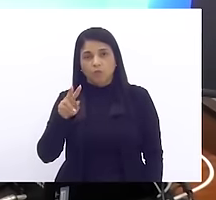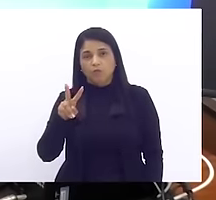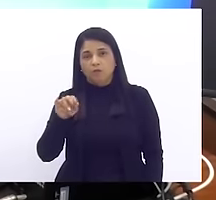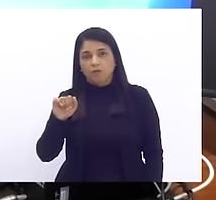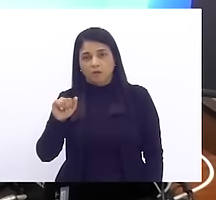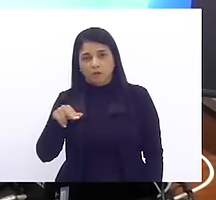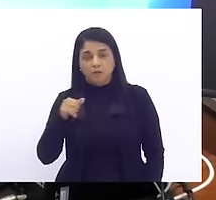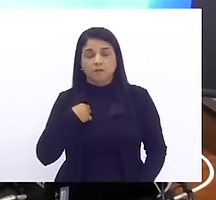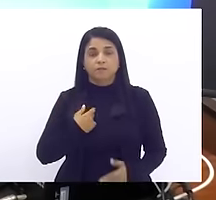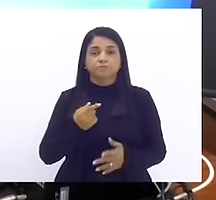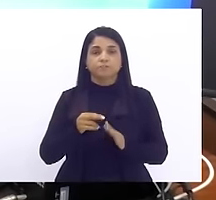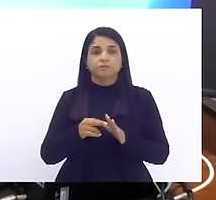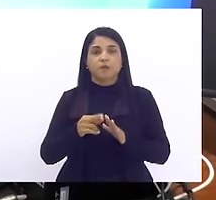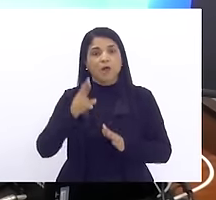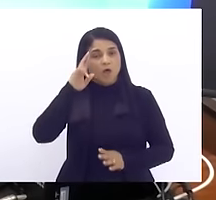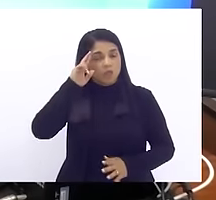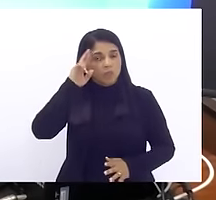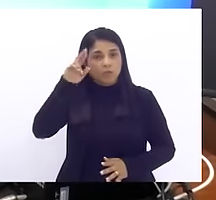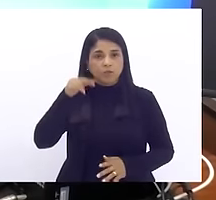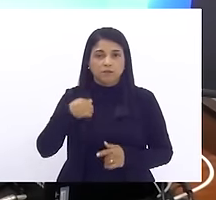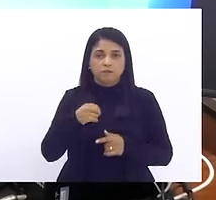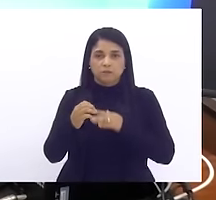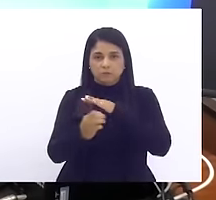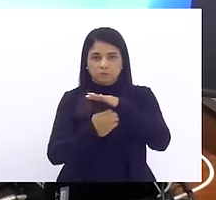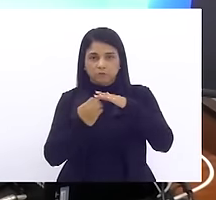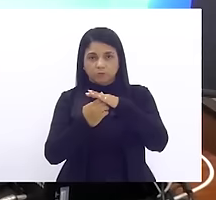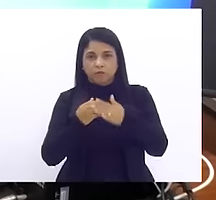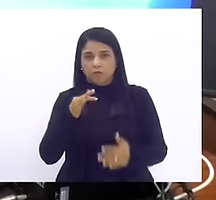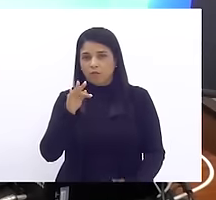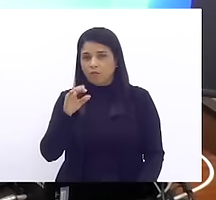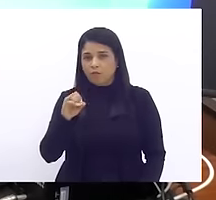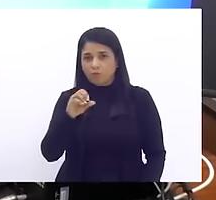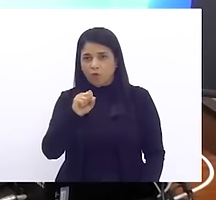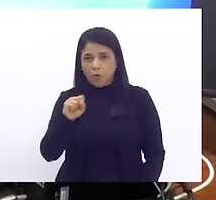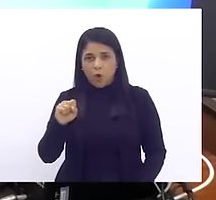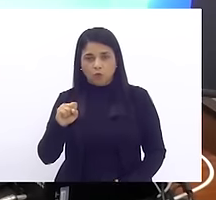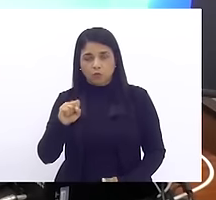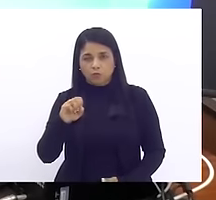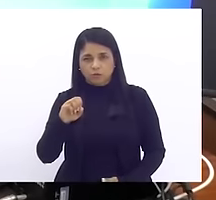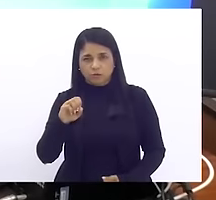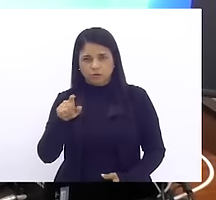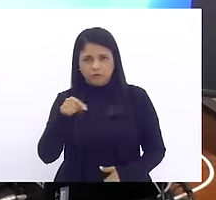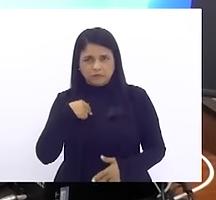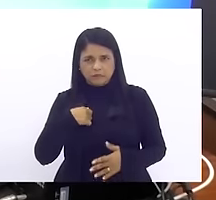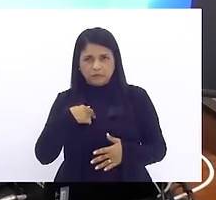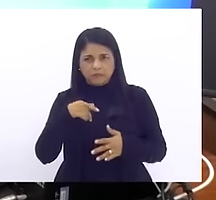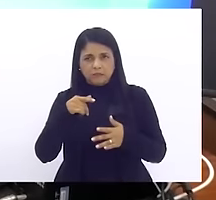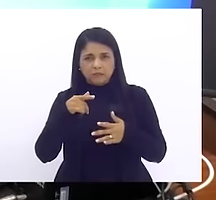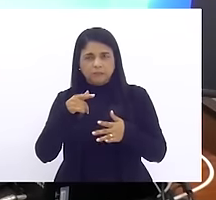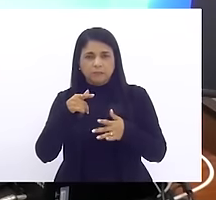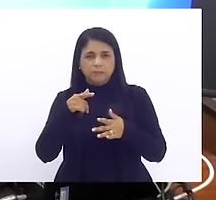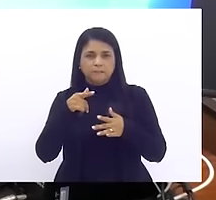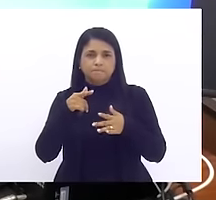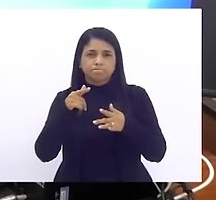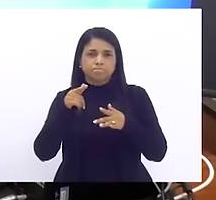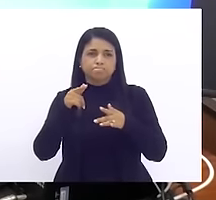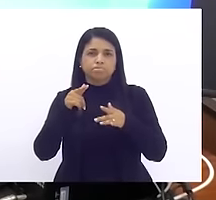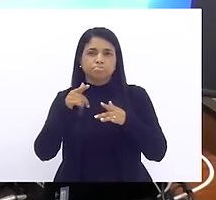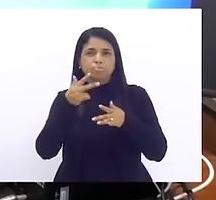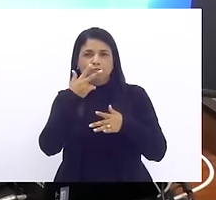da empresa foco é aquela que sai nos noticiários que Inclusive tem uma tem uma